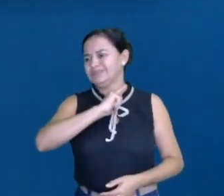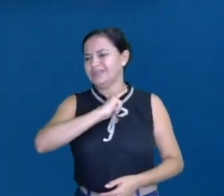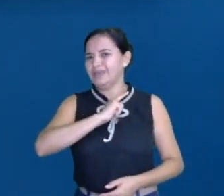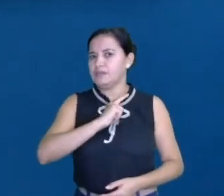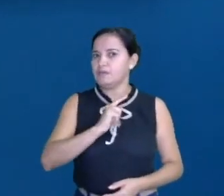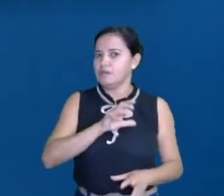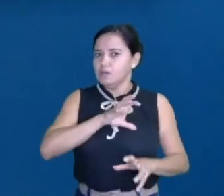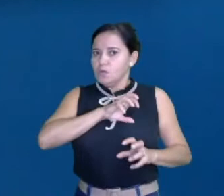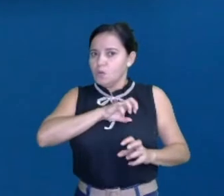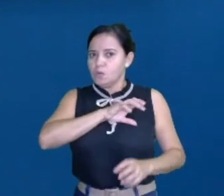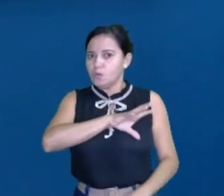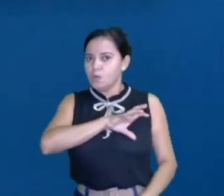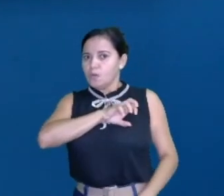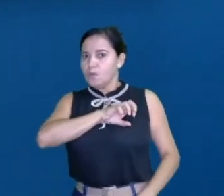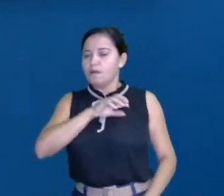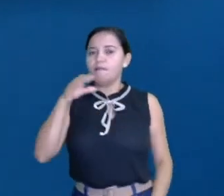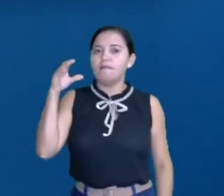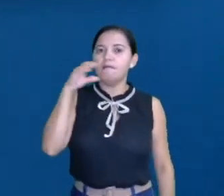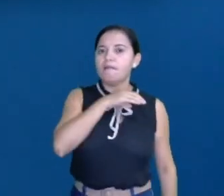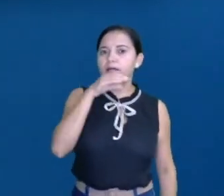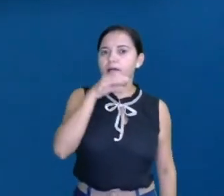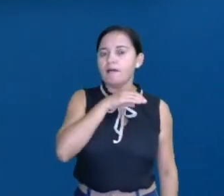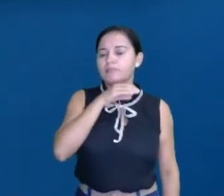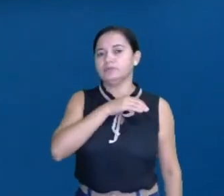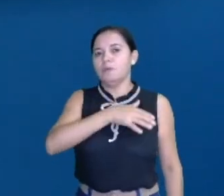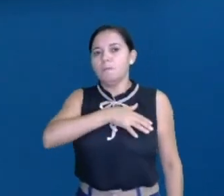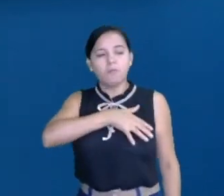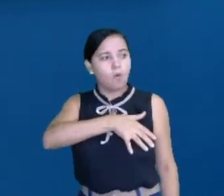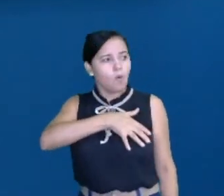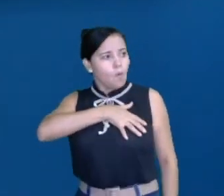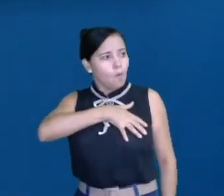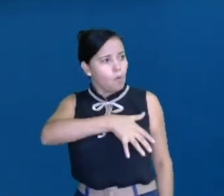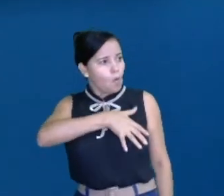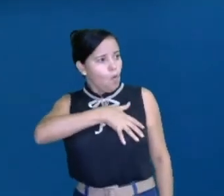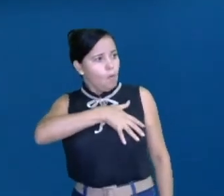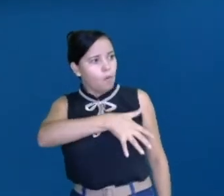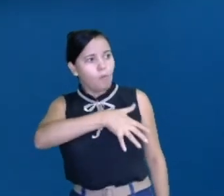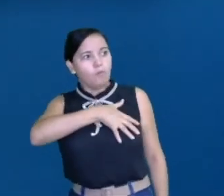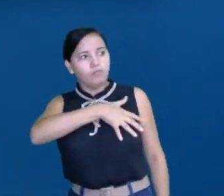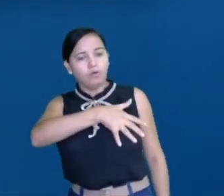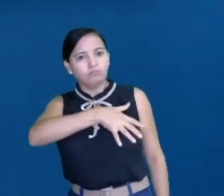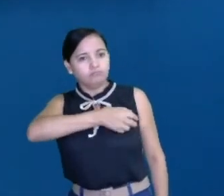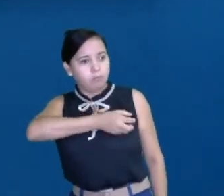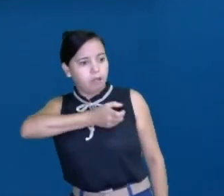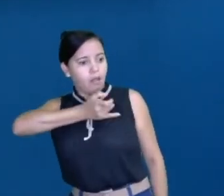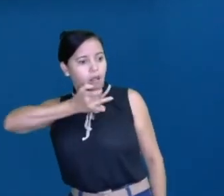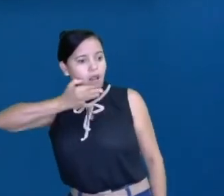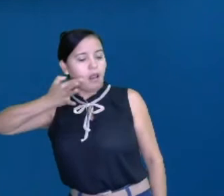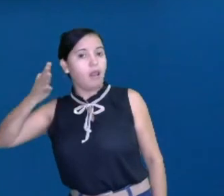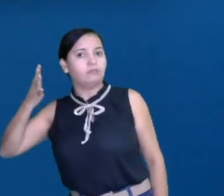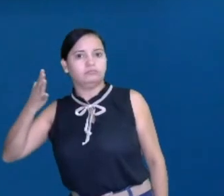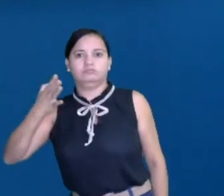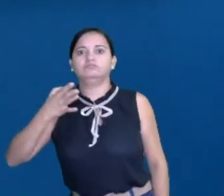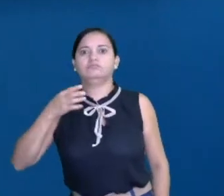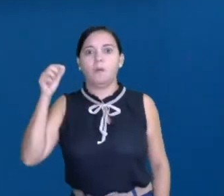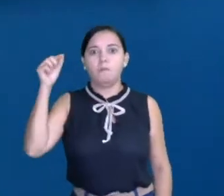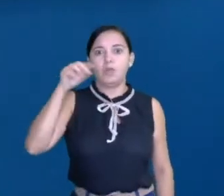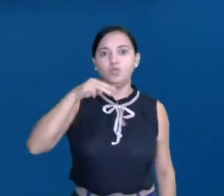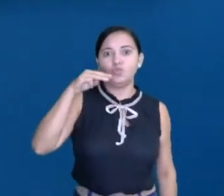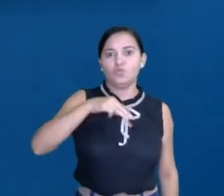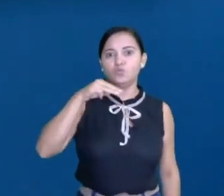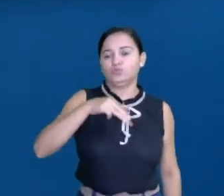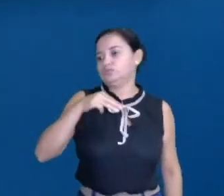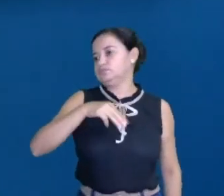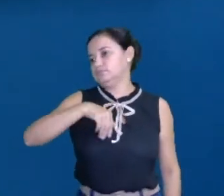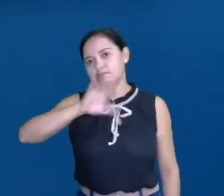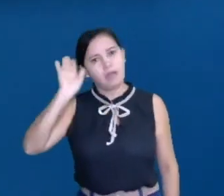contração rápida, ele se contrai rapidamente, o coração bate centenas de vezes por minuto, mas é uma